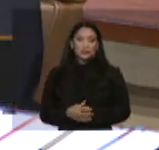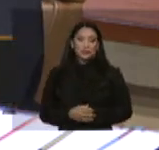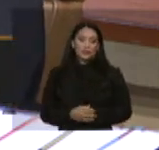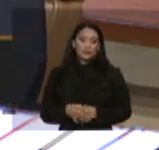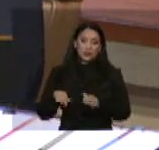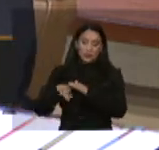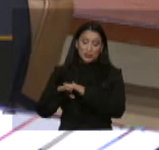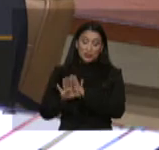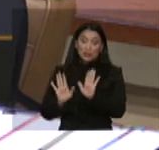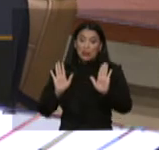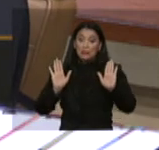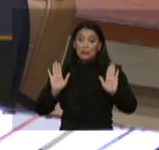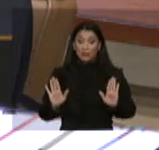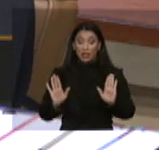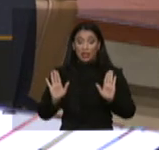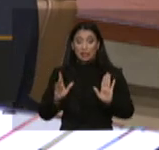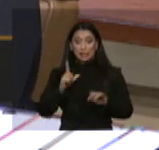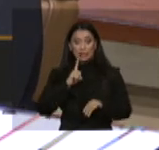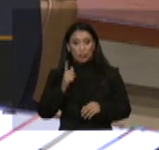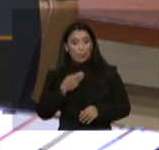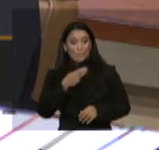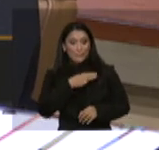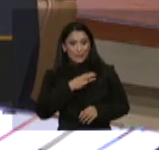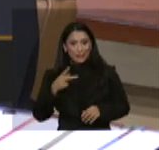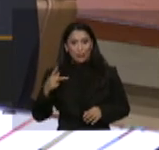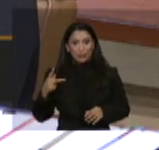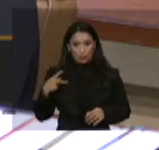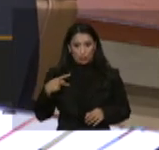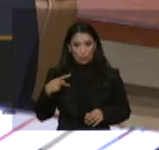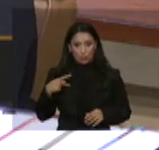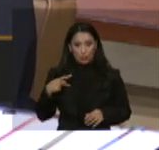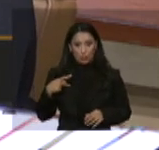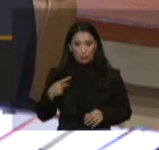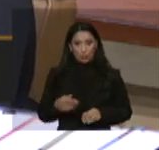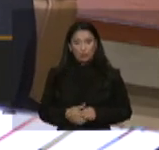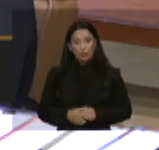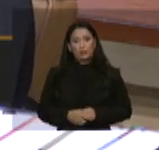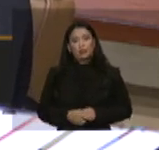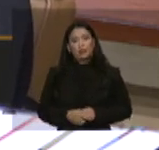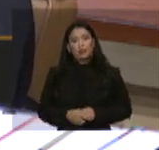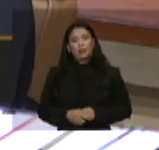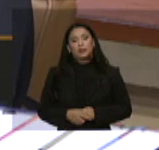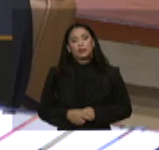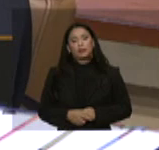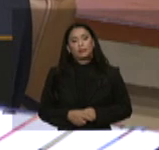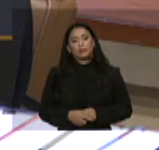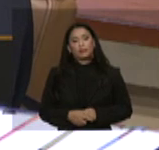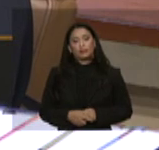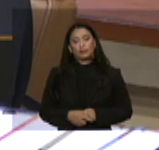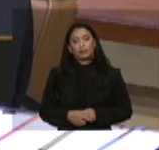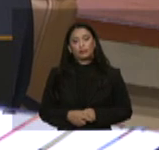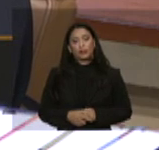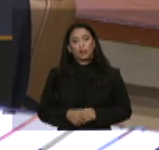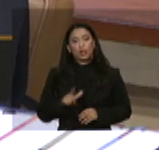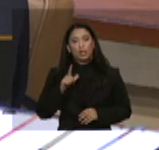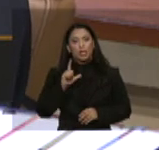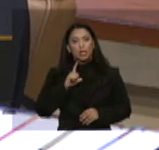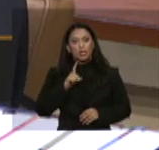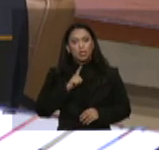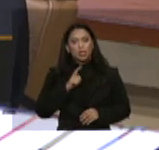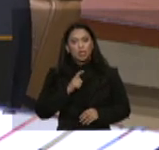E aí o ministério público é um pen drive